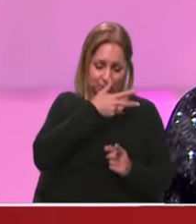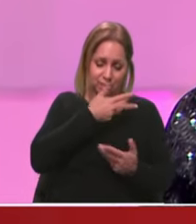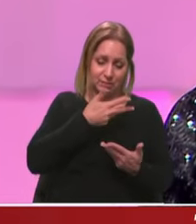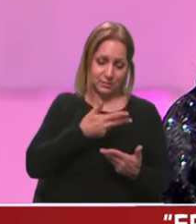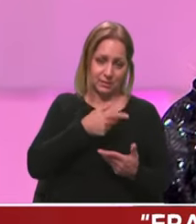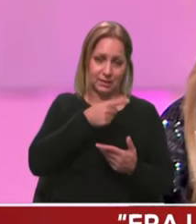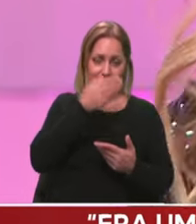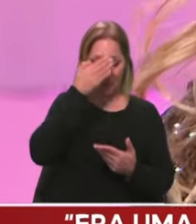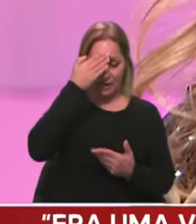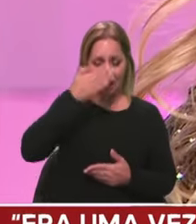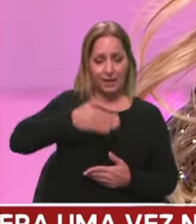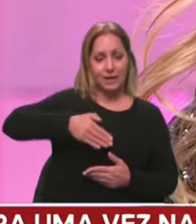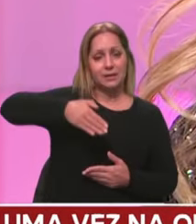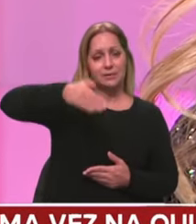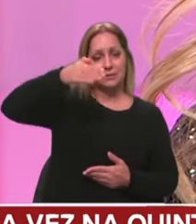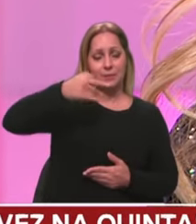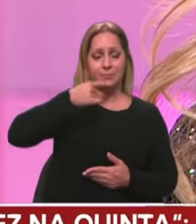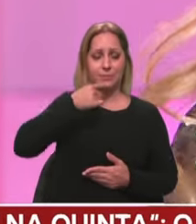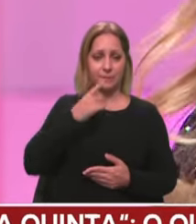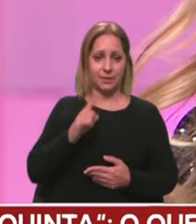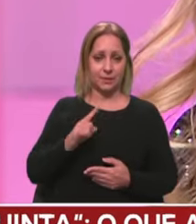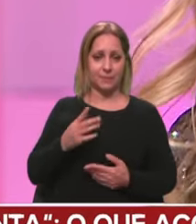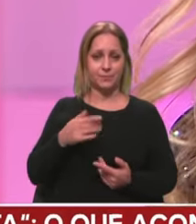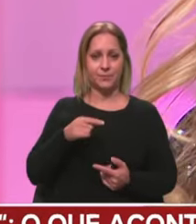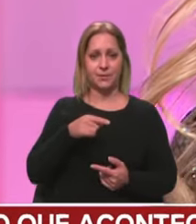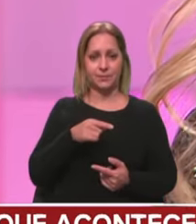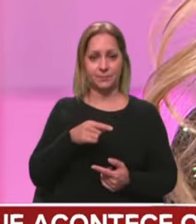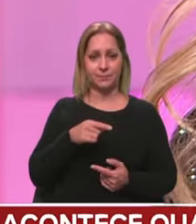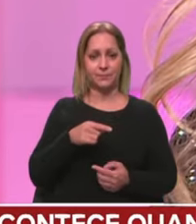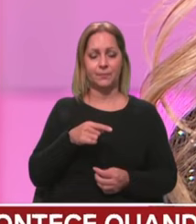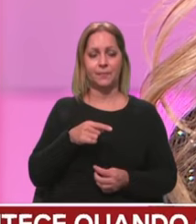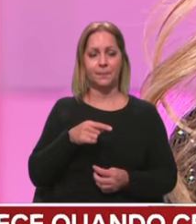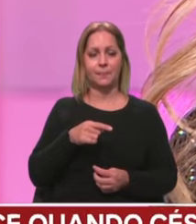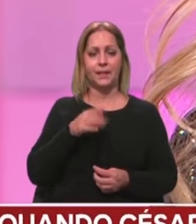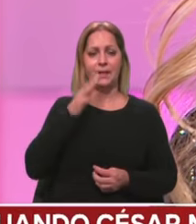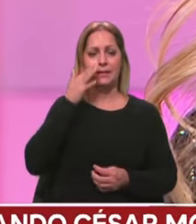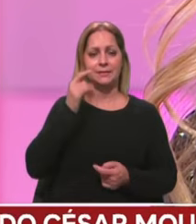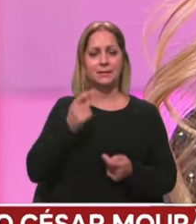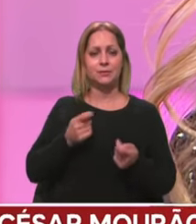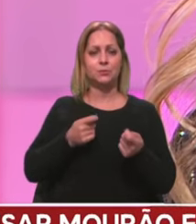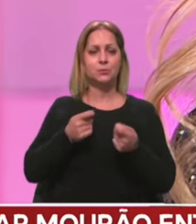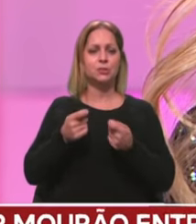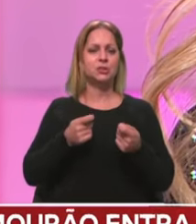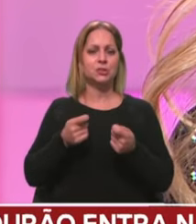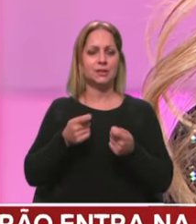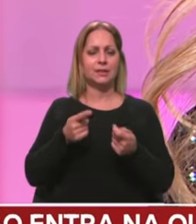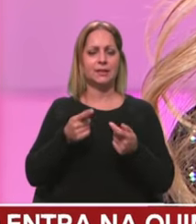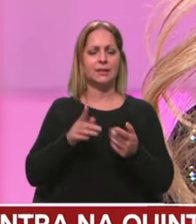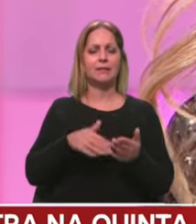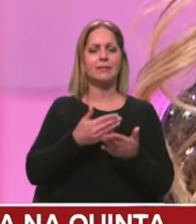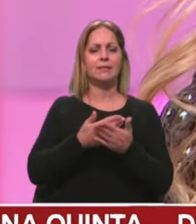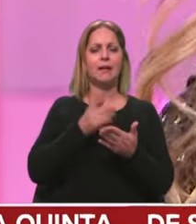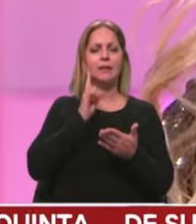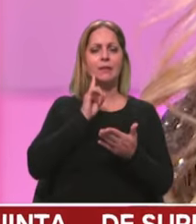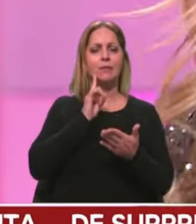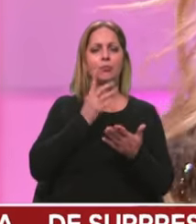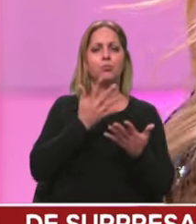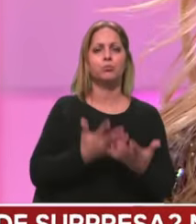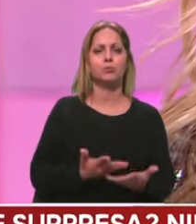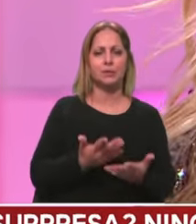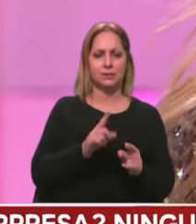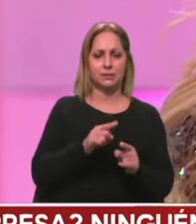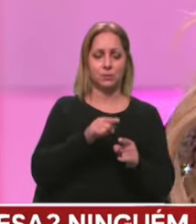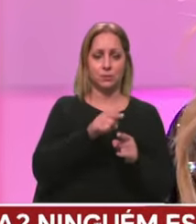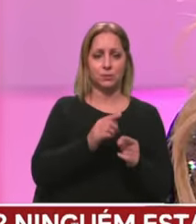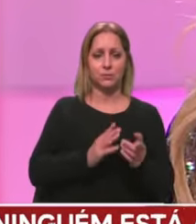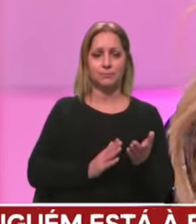maturidade para perceber Hum mas tenta relativizar e e não dar um peso eh porque realmente Isto vai fazer parte